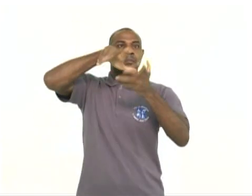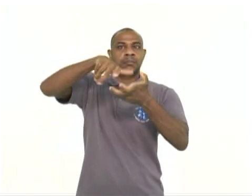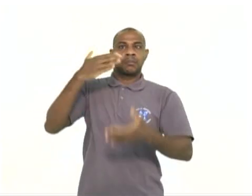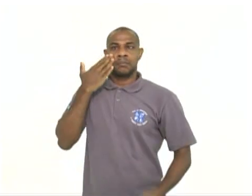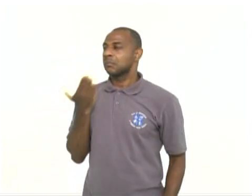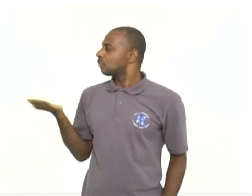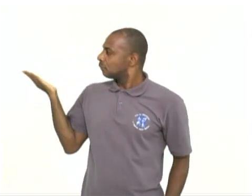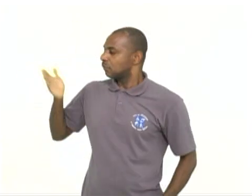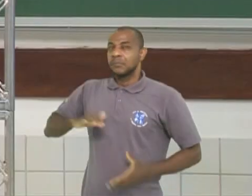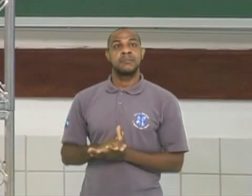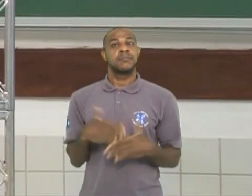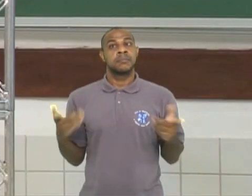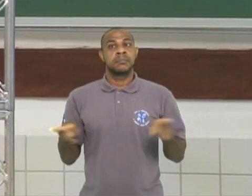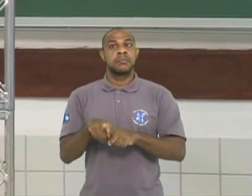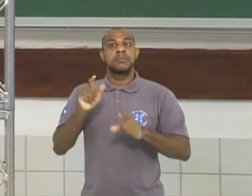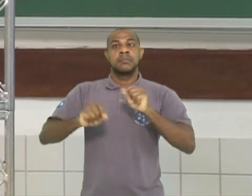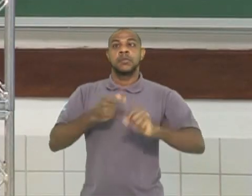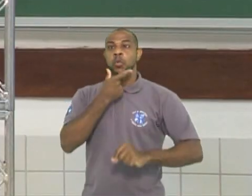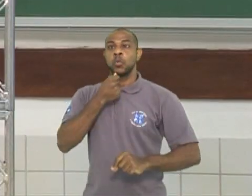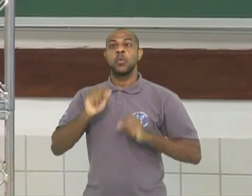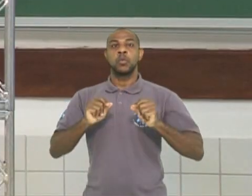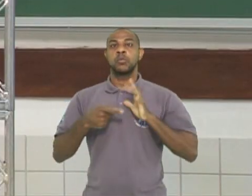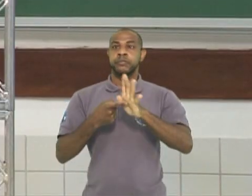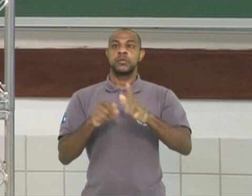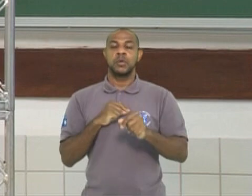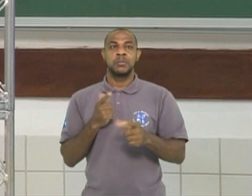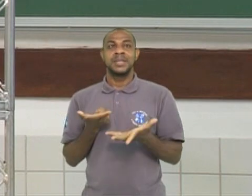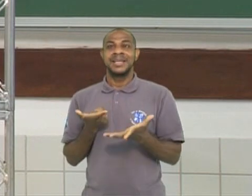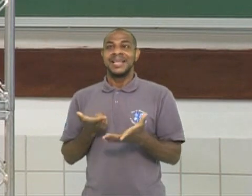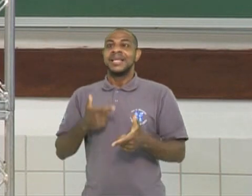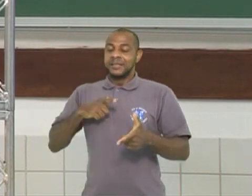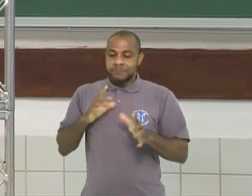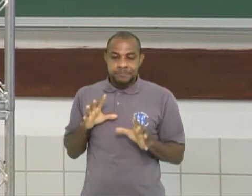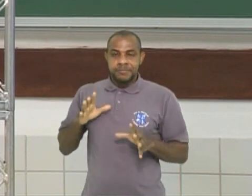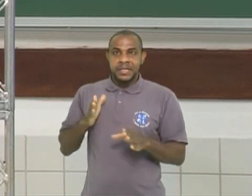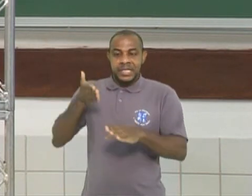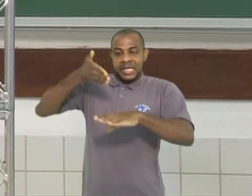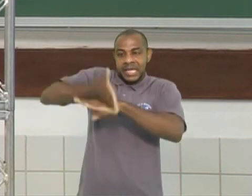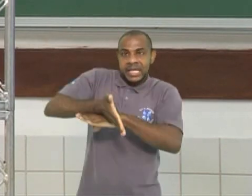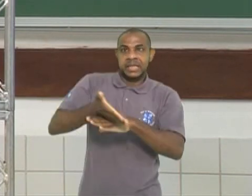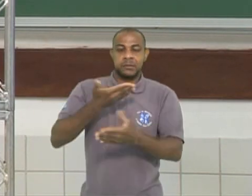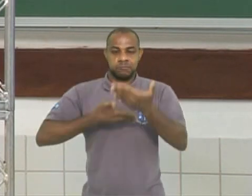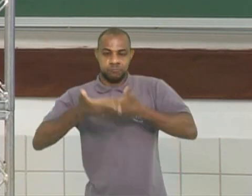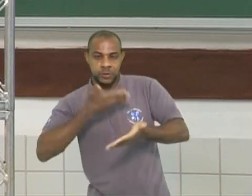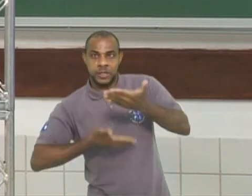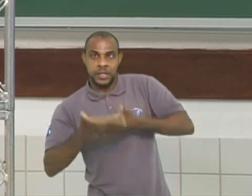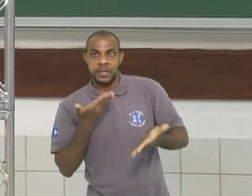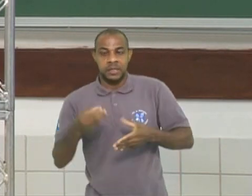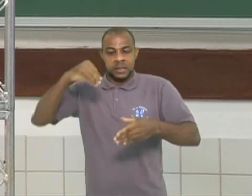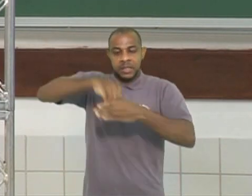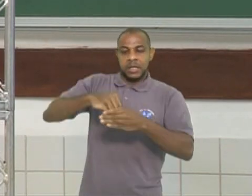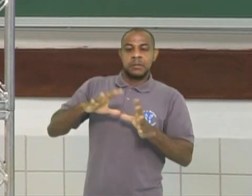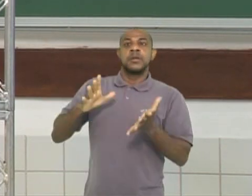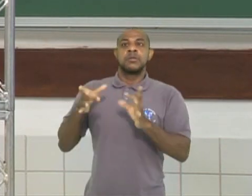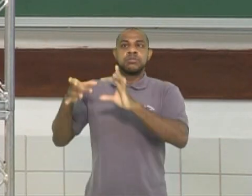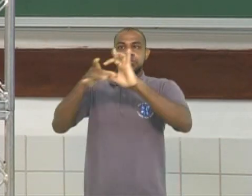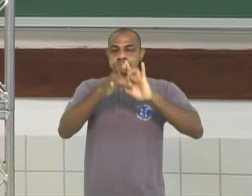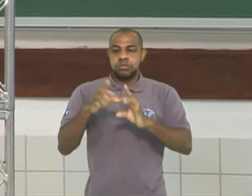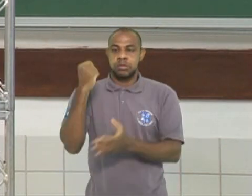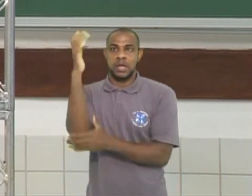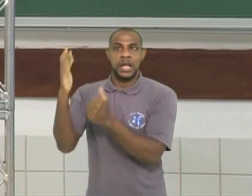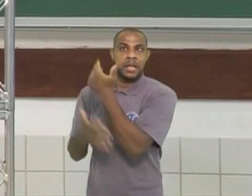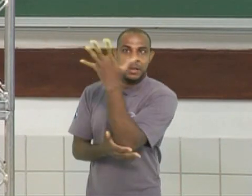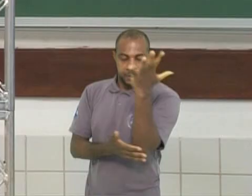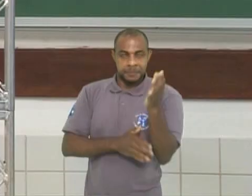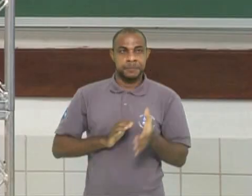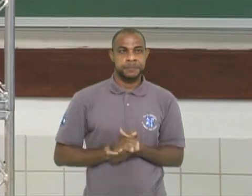nosso planeta. E o homem, ele interfere, ele interage, ele age sobre os elementos naturais